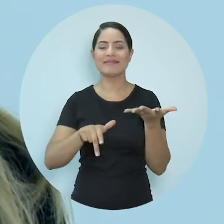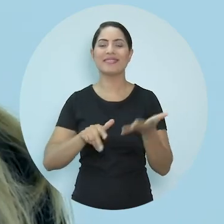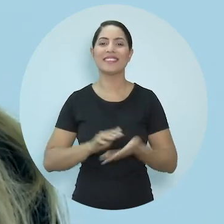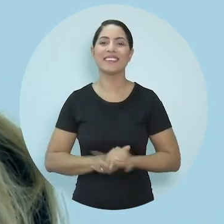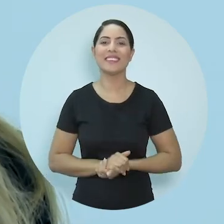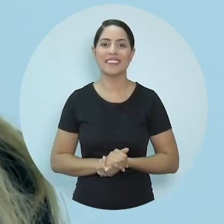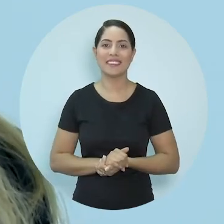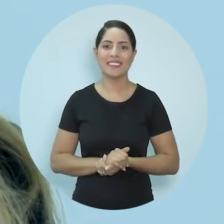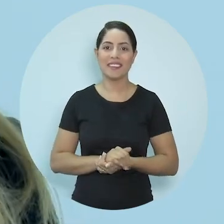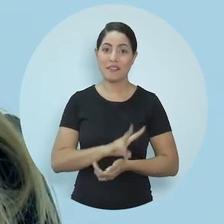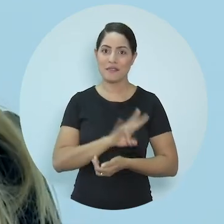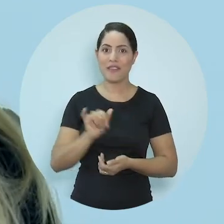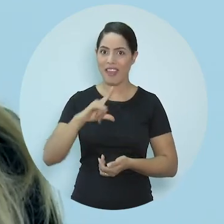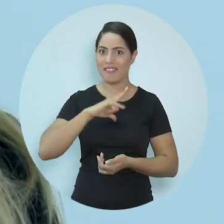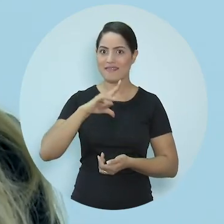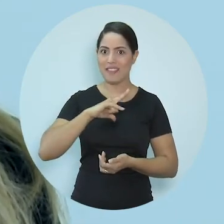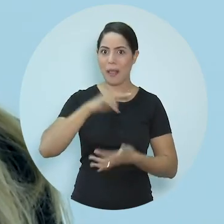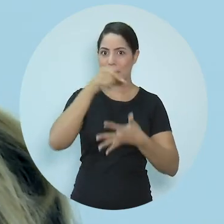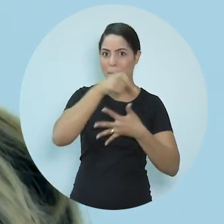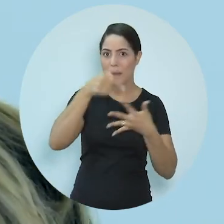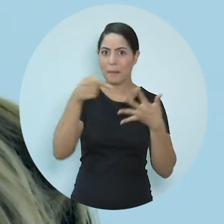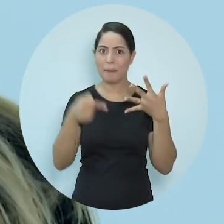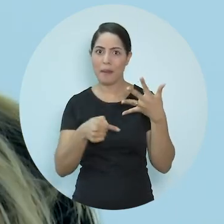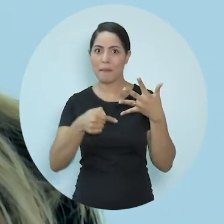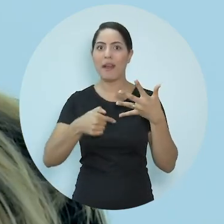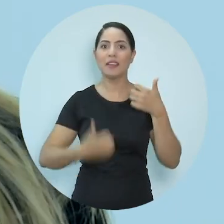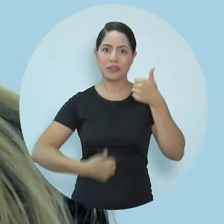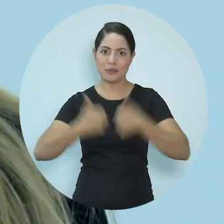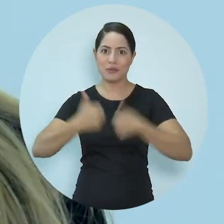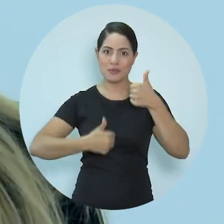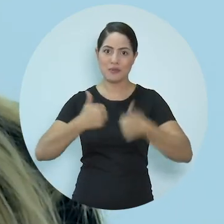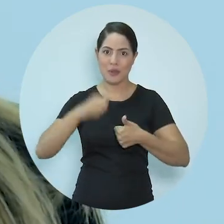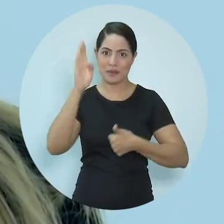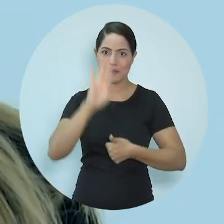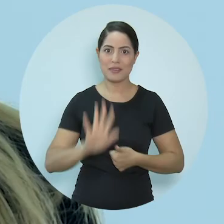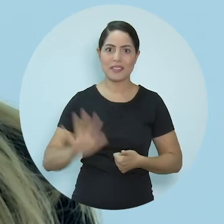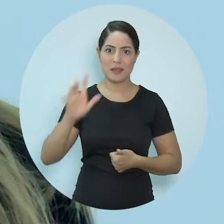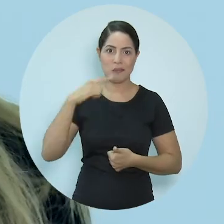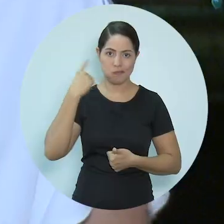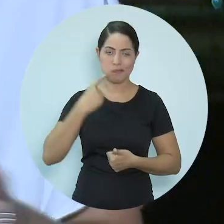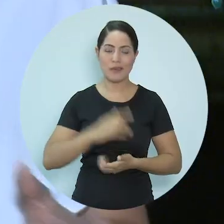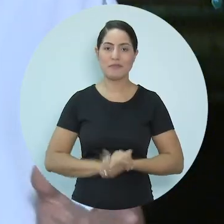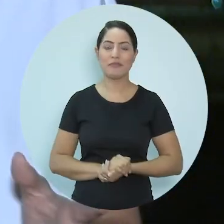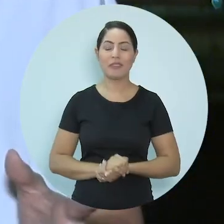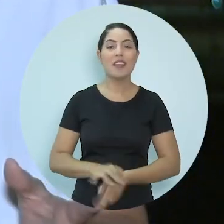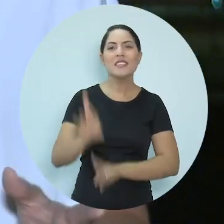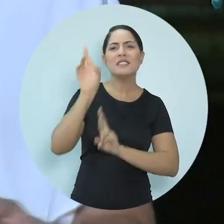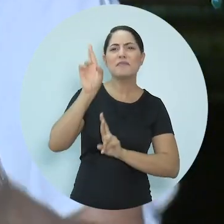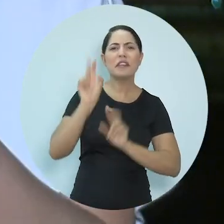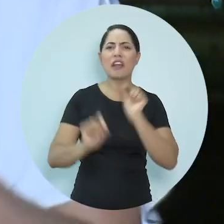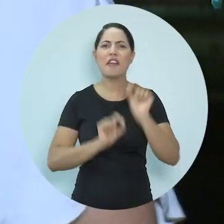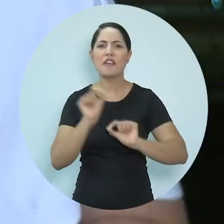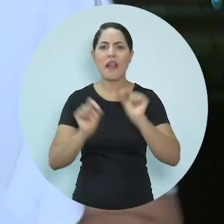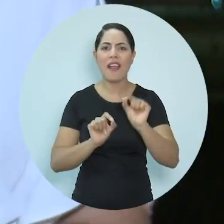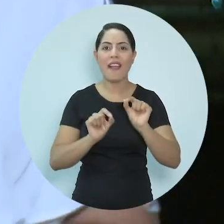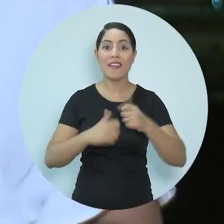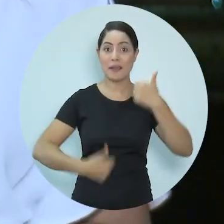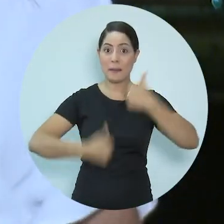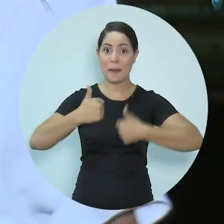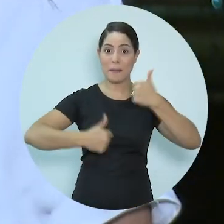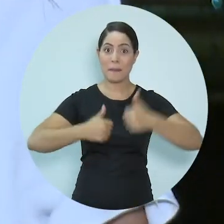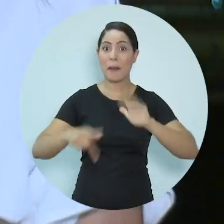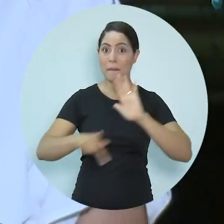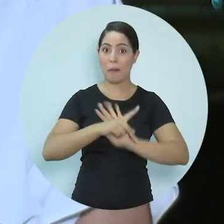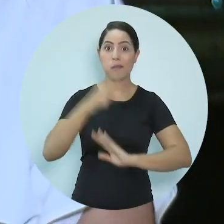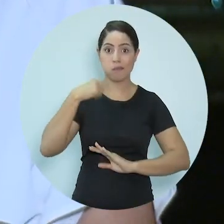nessas categorias que vão ser colocadas nos Jogos Nacional da Advocacia. A expectativa é que os Jogos Nacionais